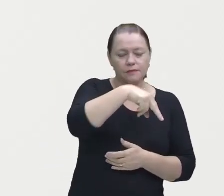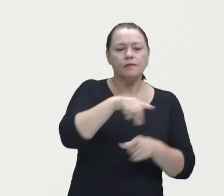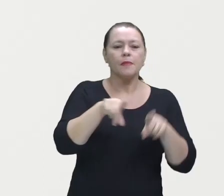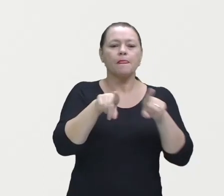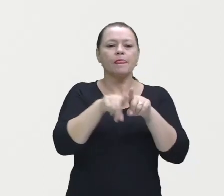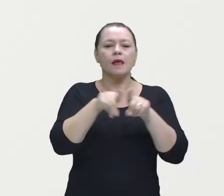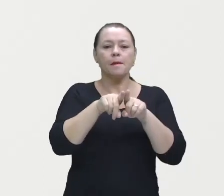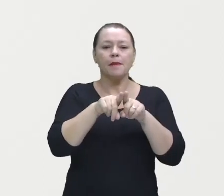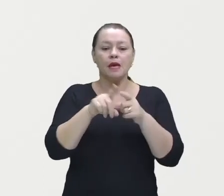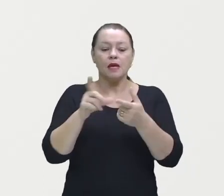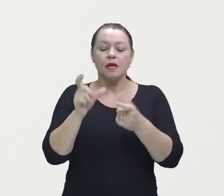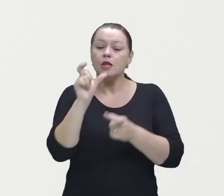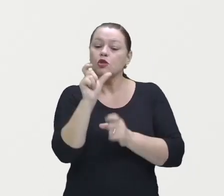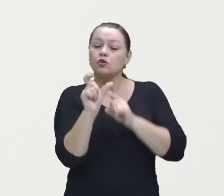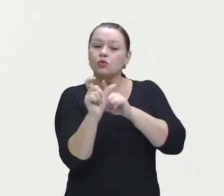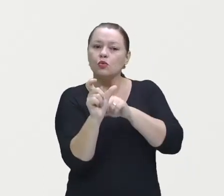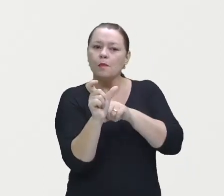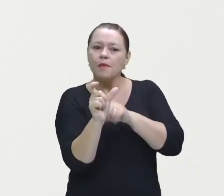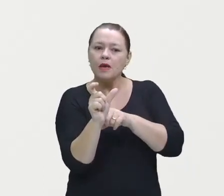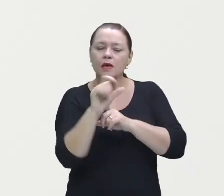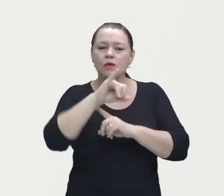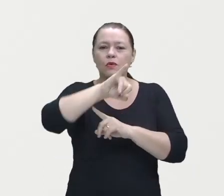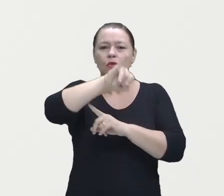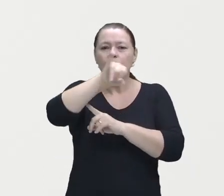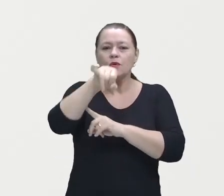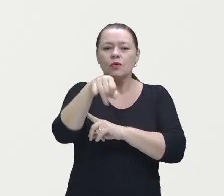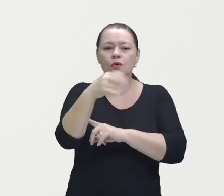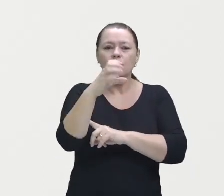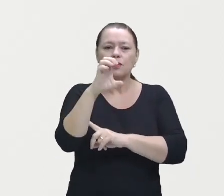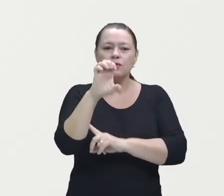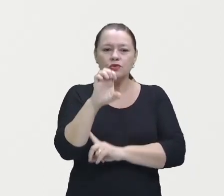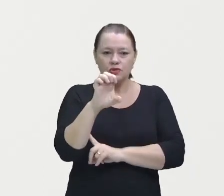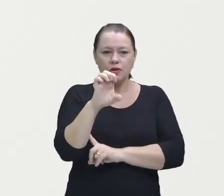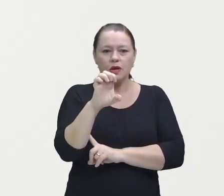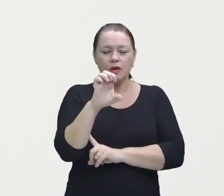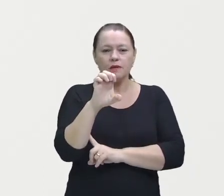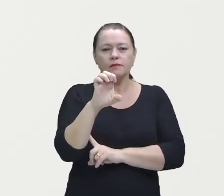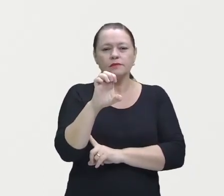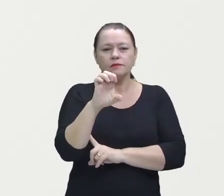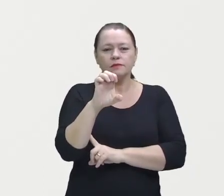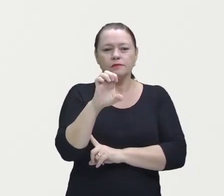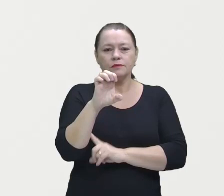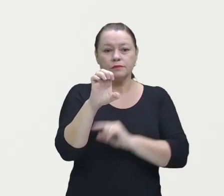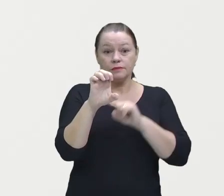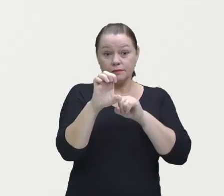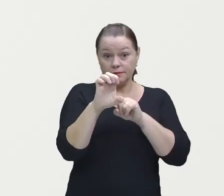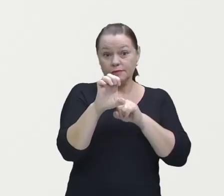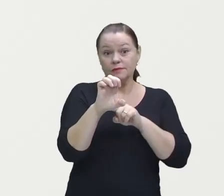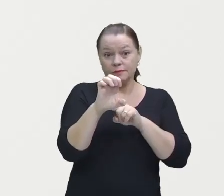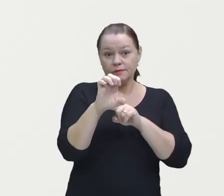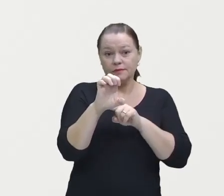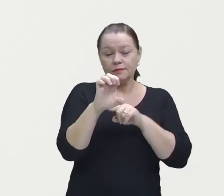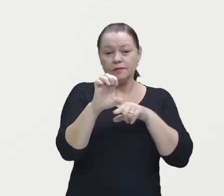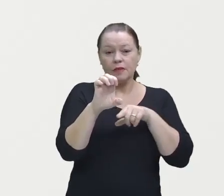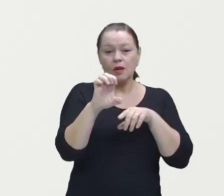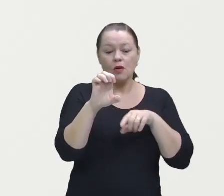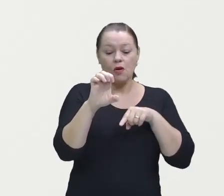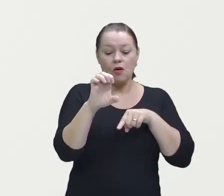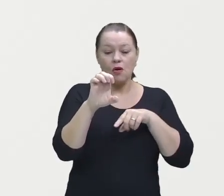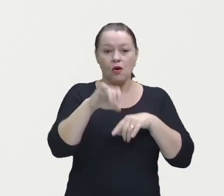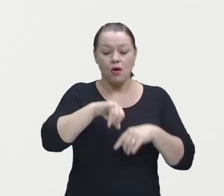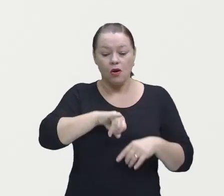ser iguais no meio, dá uma apagadinha aqui para ficar melhor para ver. No meio, como injeção